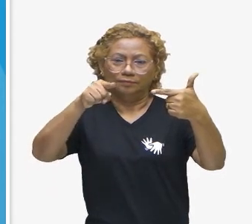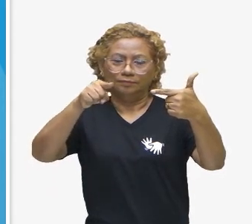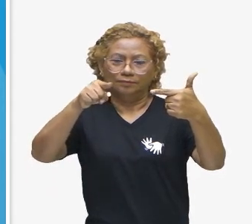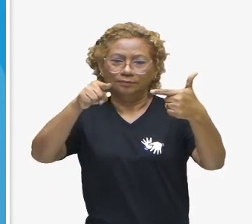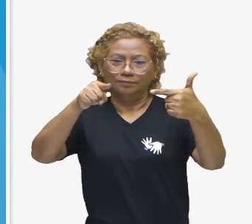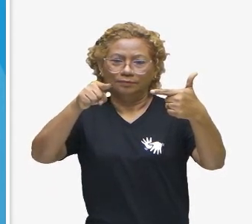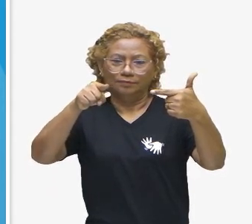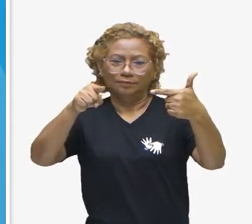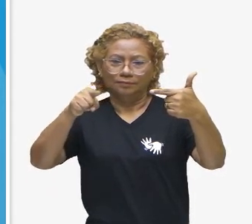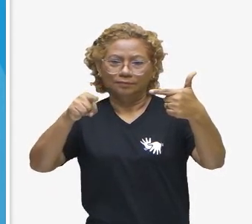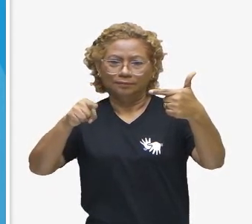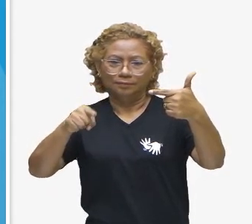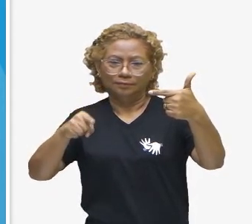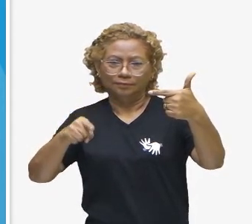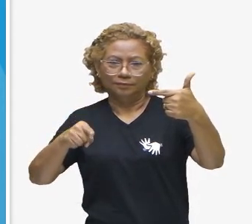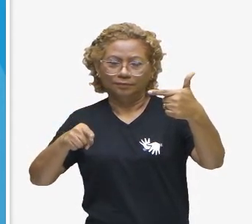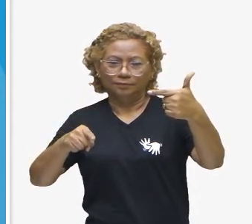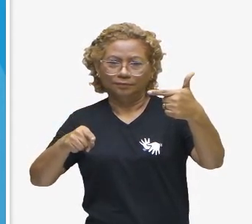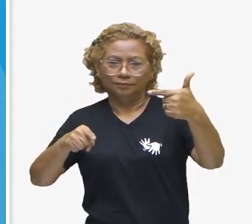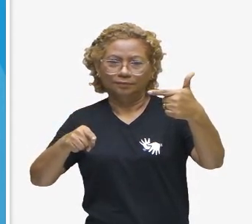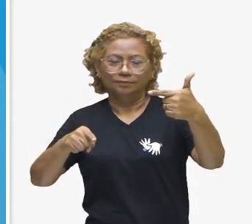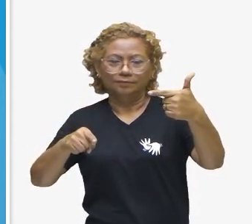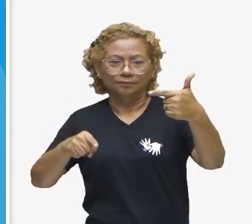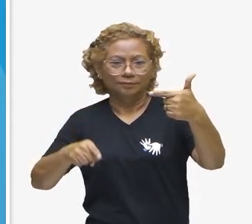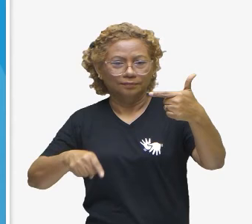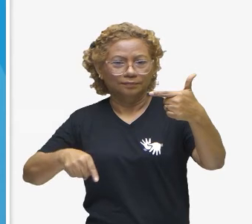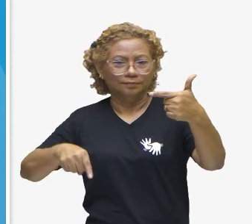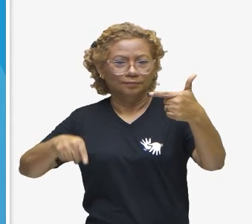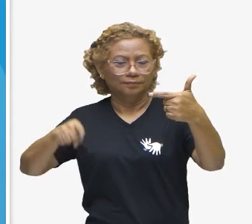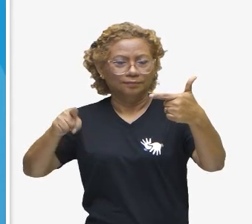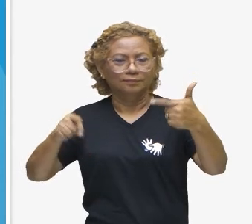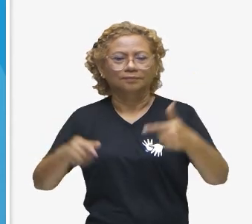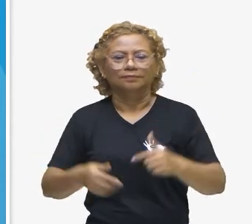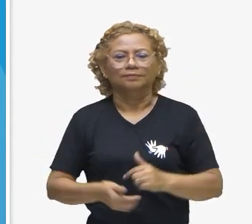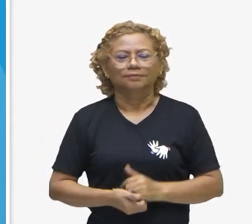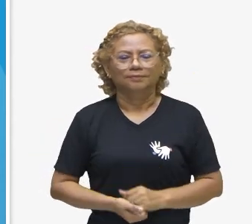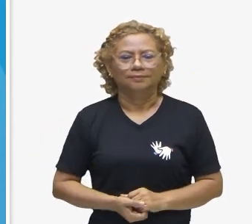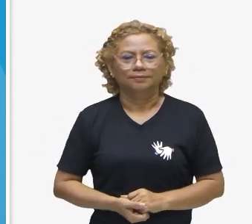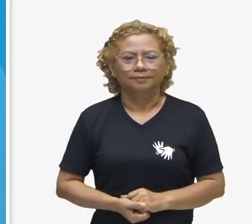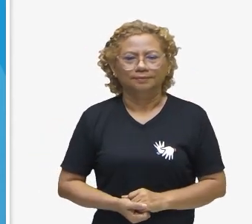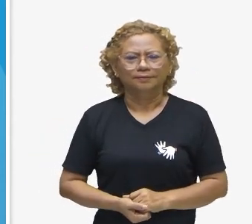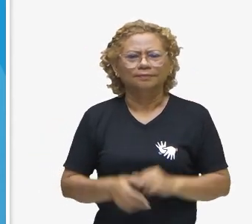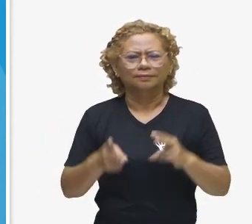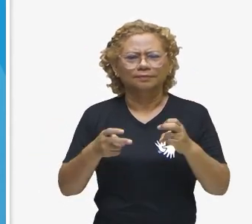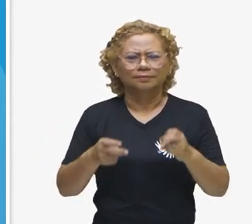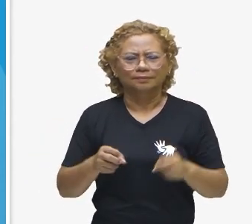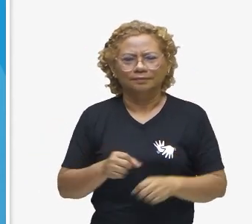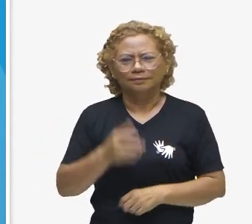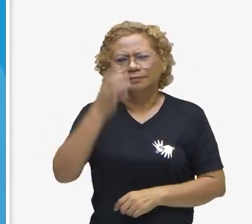é π, agora veio a ser menos 2. E assim